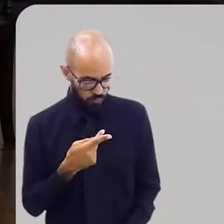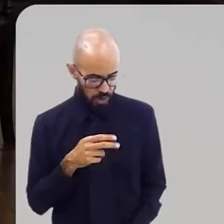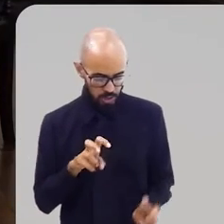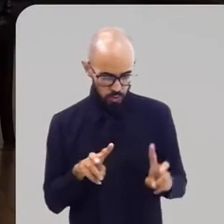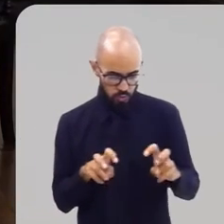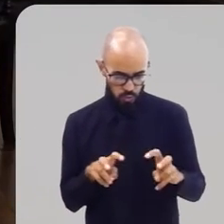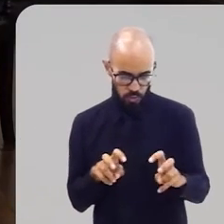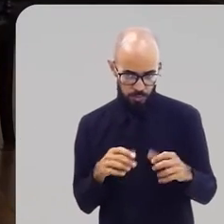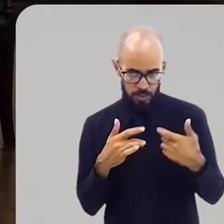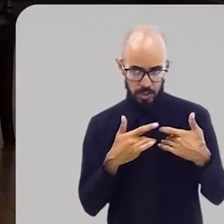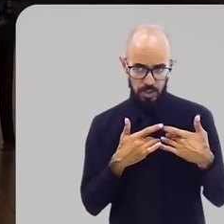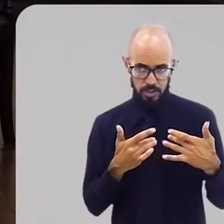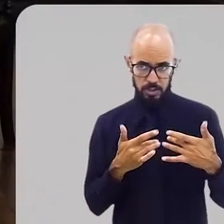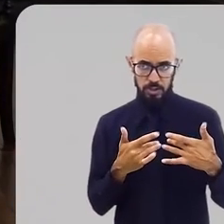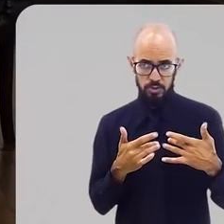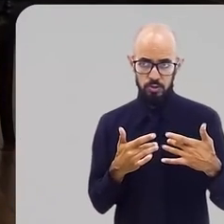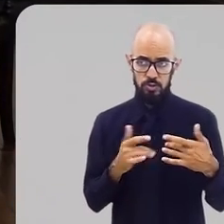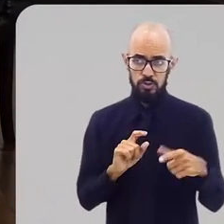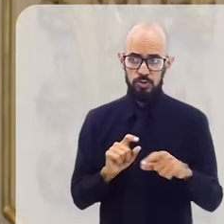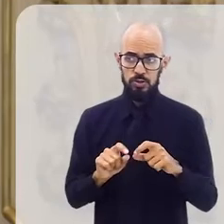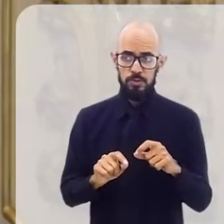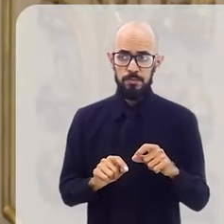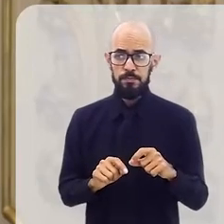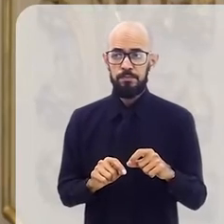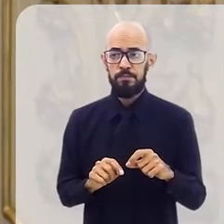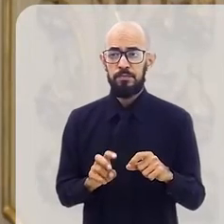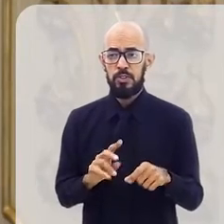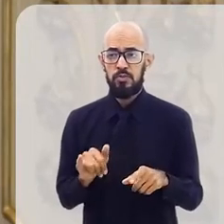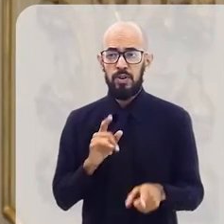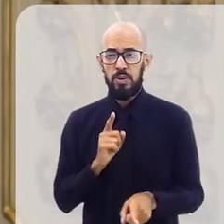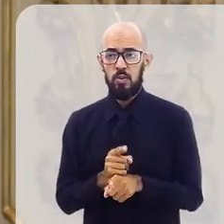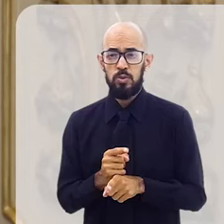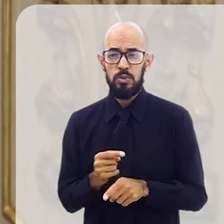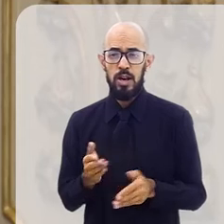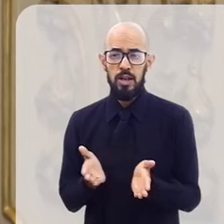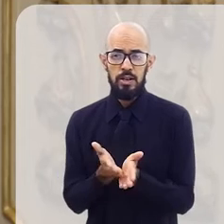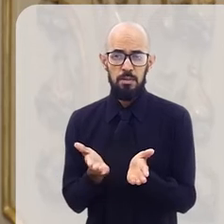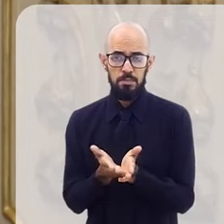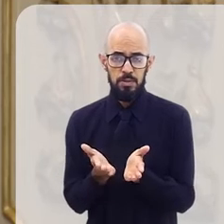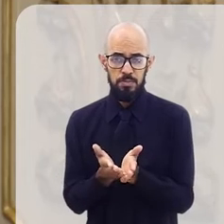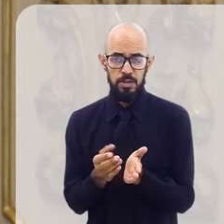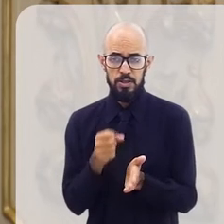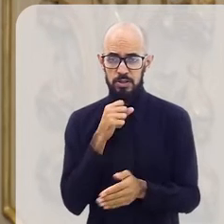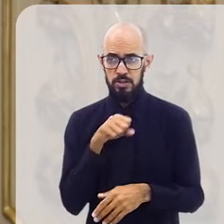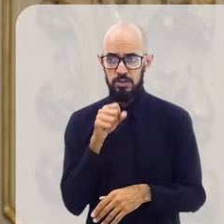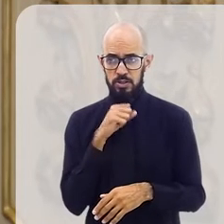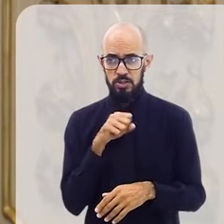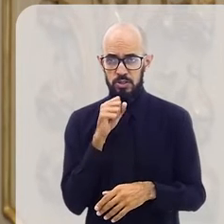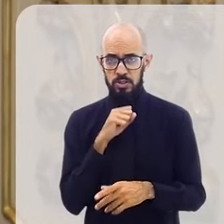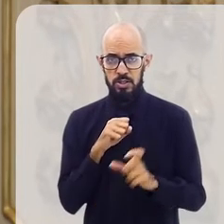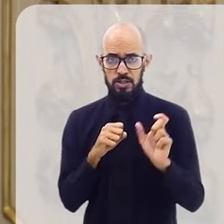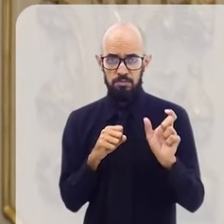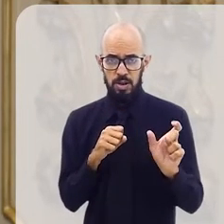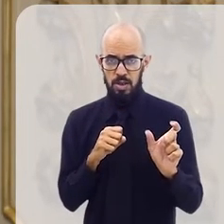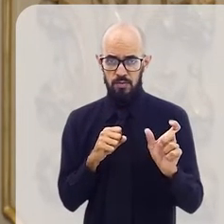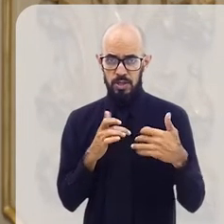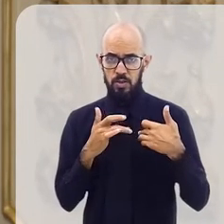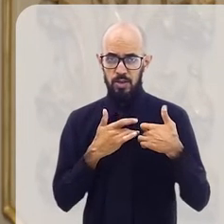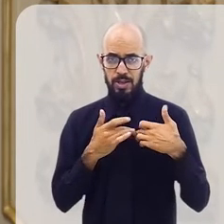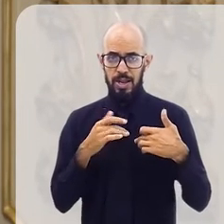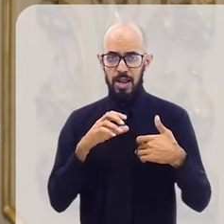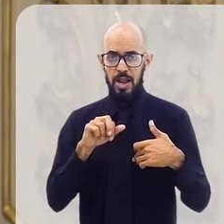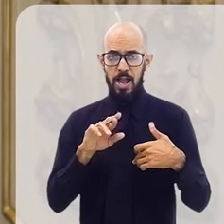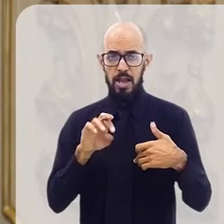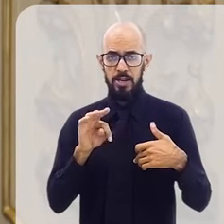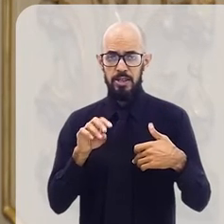sobre a questão da caridade né o serviço a qualidade já vamos encontrar no antigo testamento essa expressão da